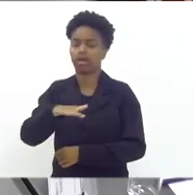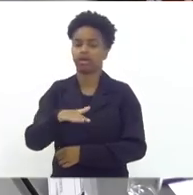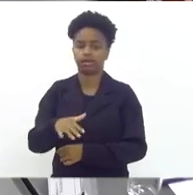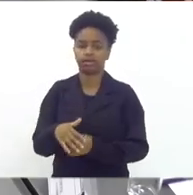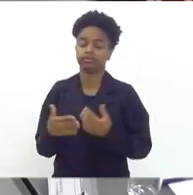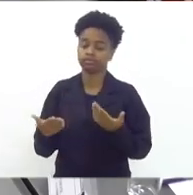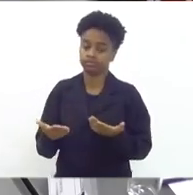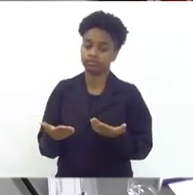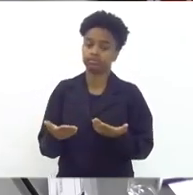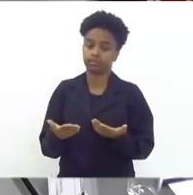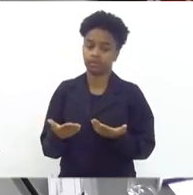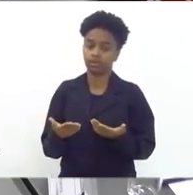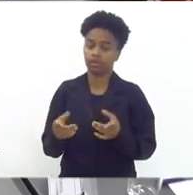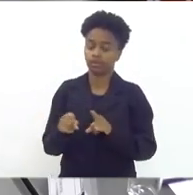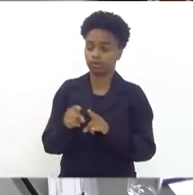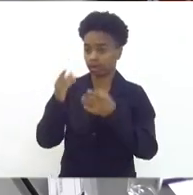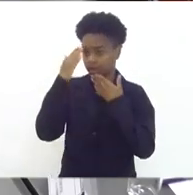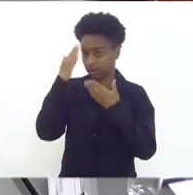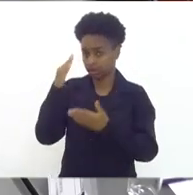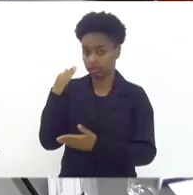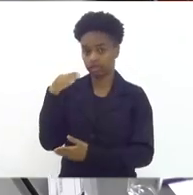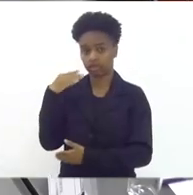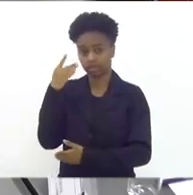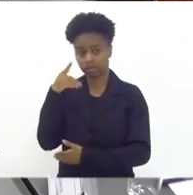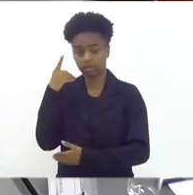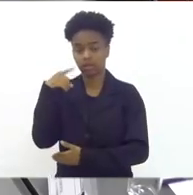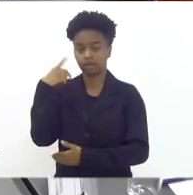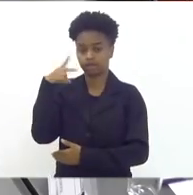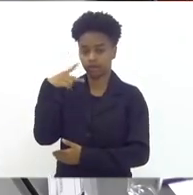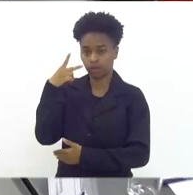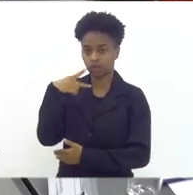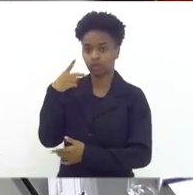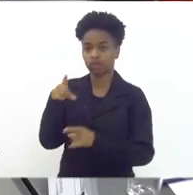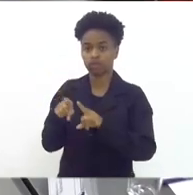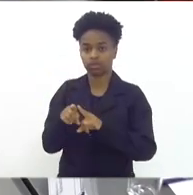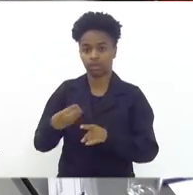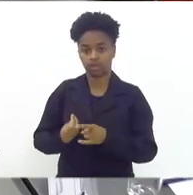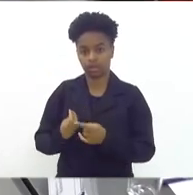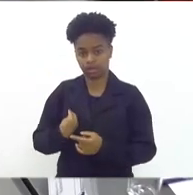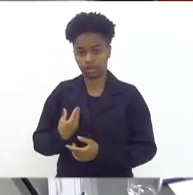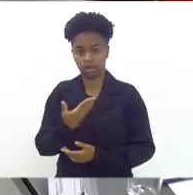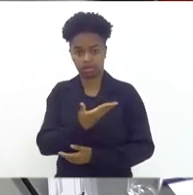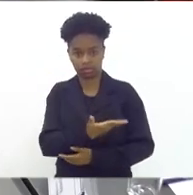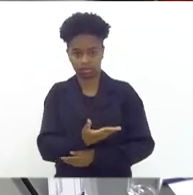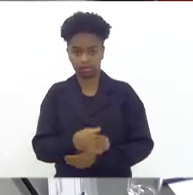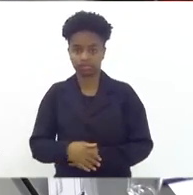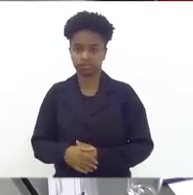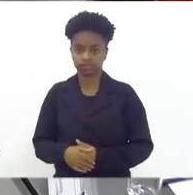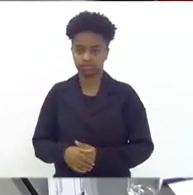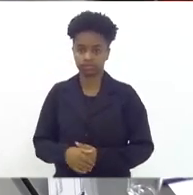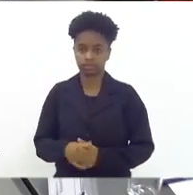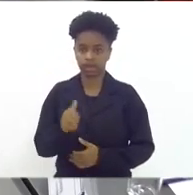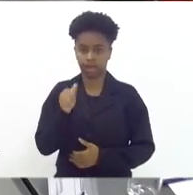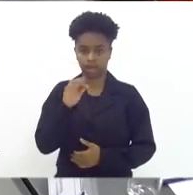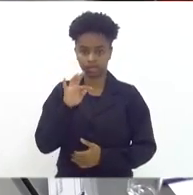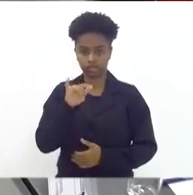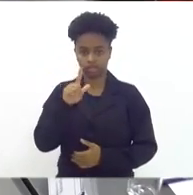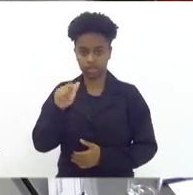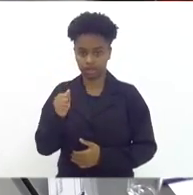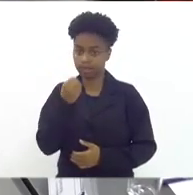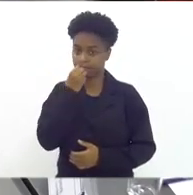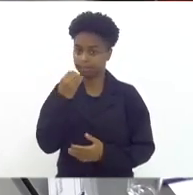agradeço a sua presença assim que o vereador arátila mota onde é que tá o Vereador Átila Vereador seja muito bem-vindo